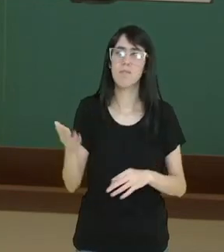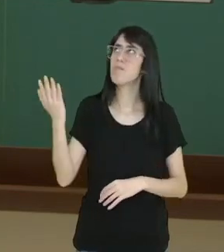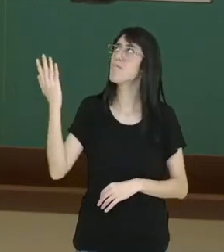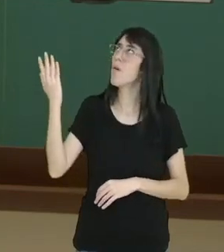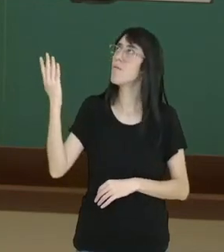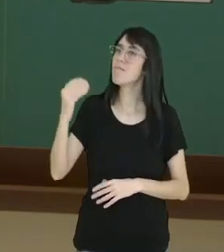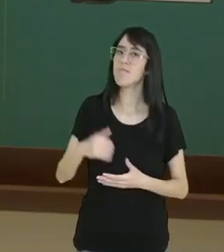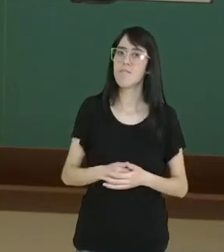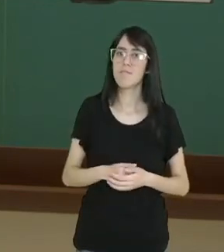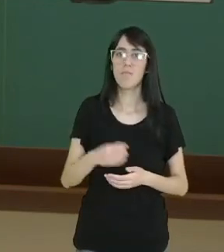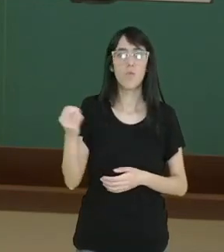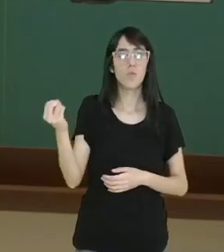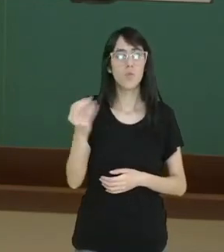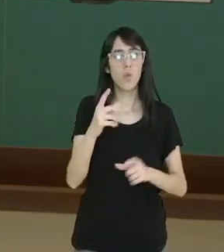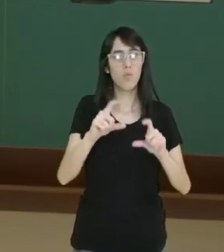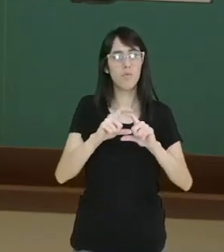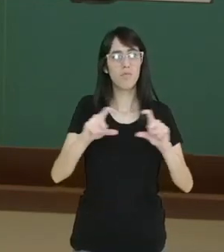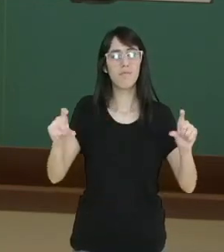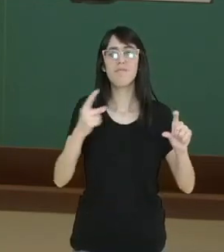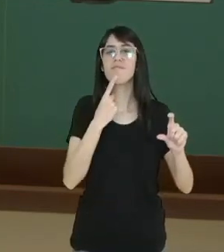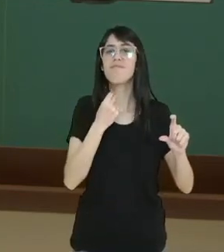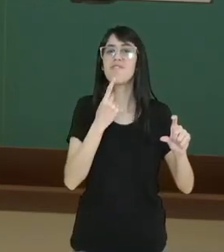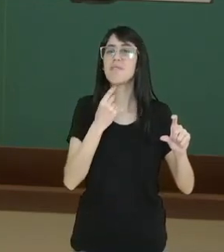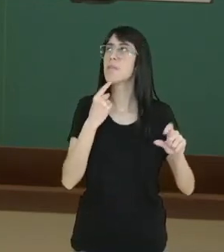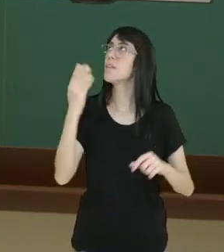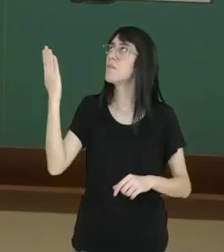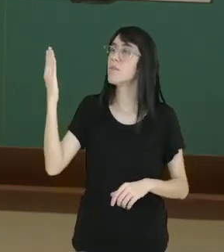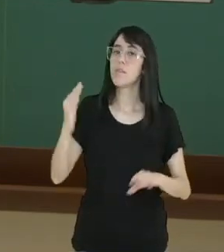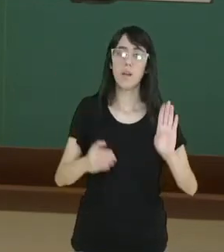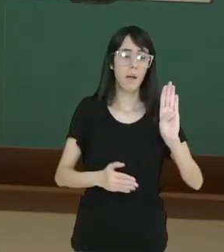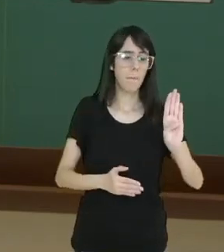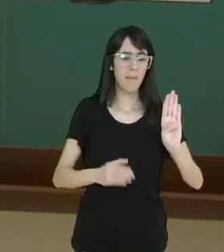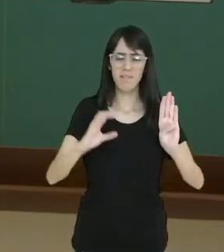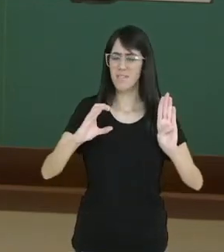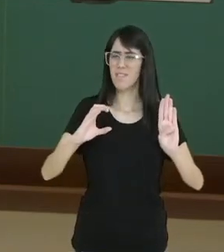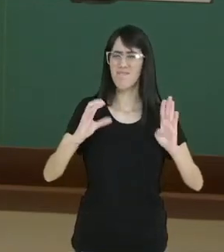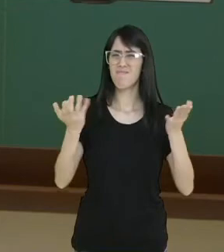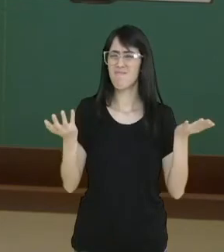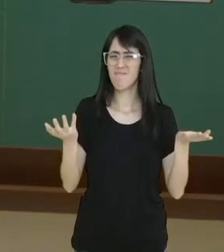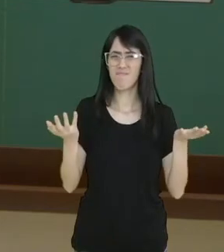tenho essa nova fórmula, ó. B vezes C. Quem é B e quem é C?